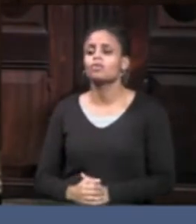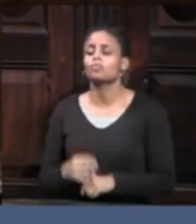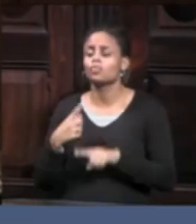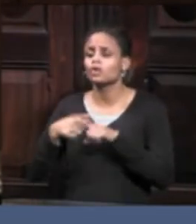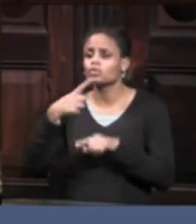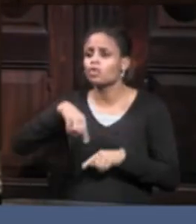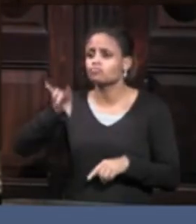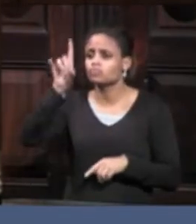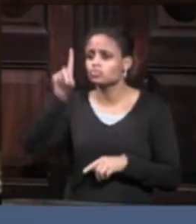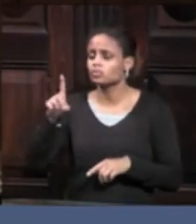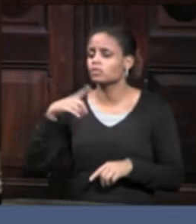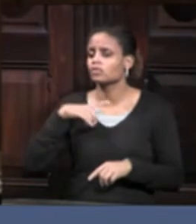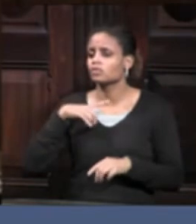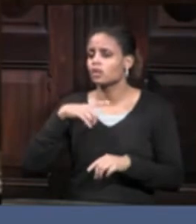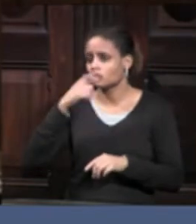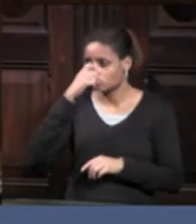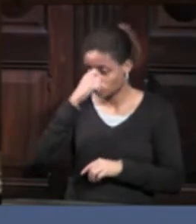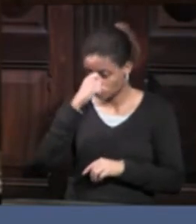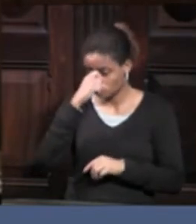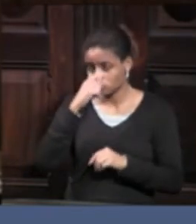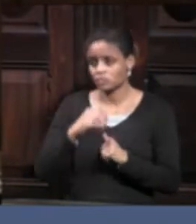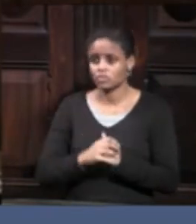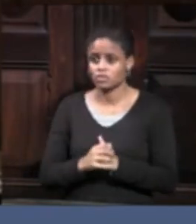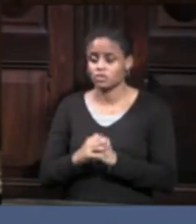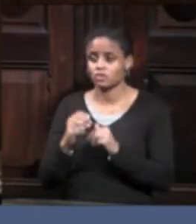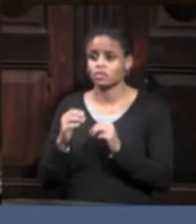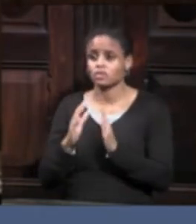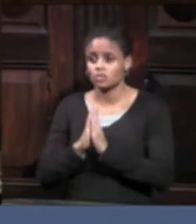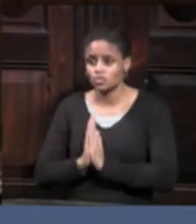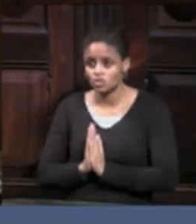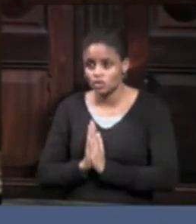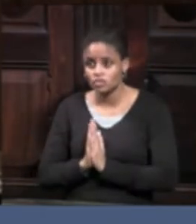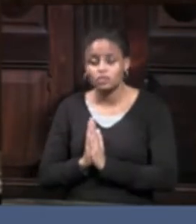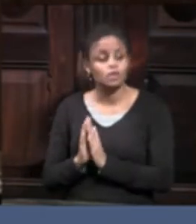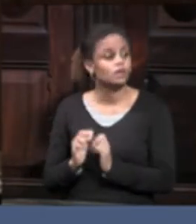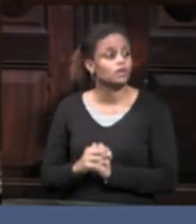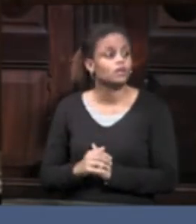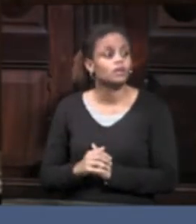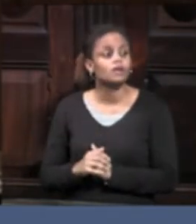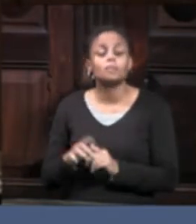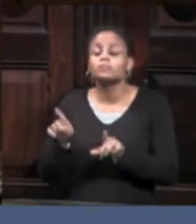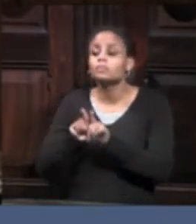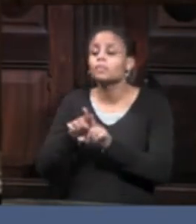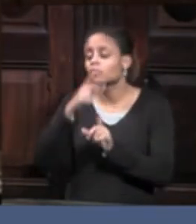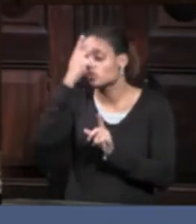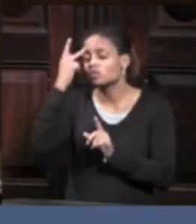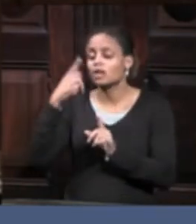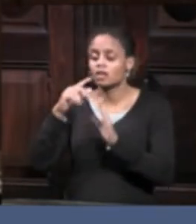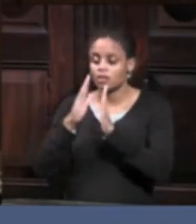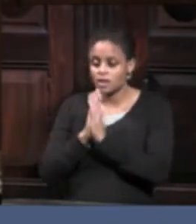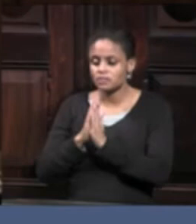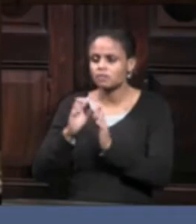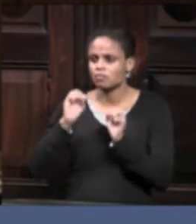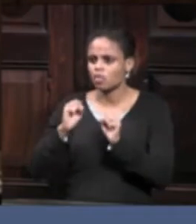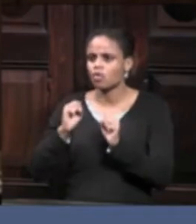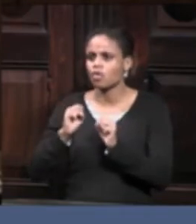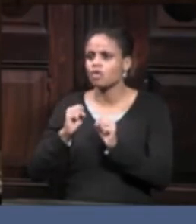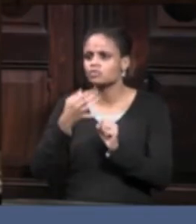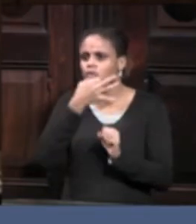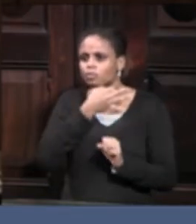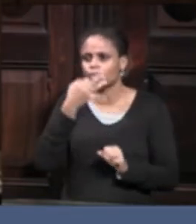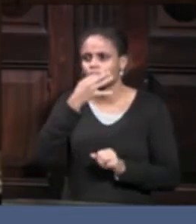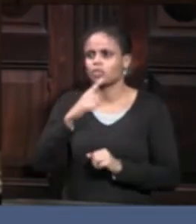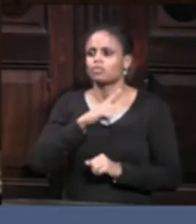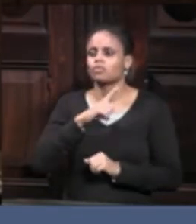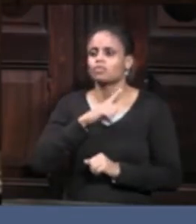de direito, e quem reza também tem direito de defender o que pensa. A despeito de que hoje o que nos